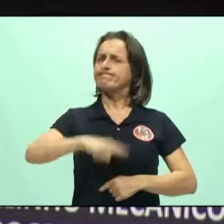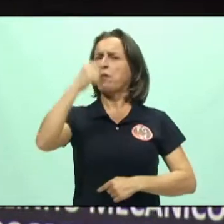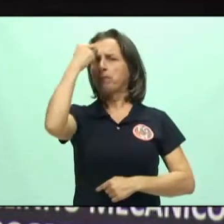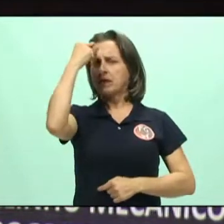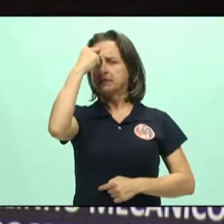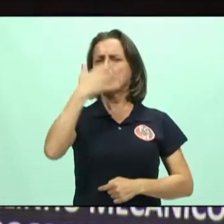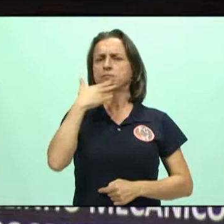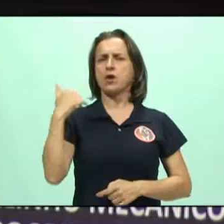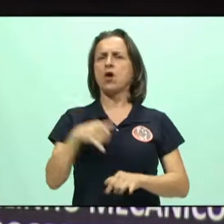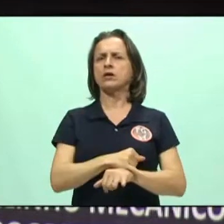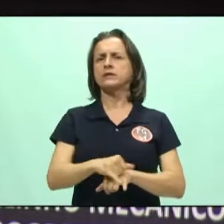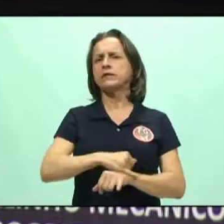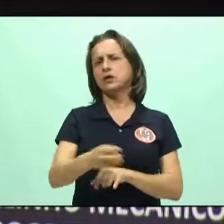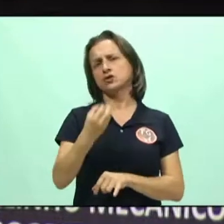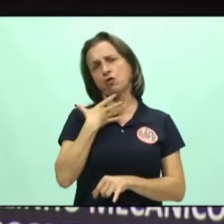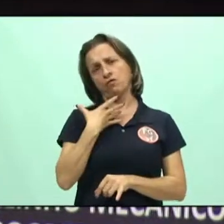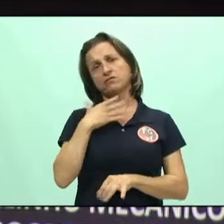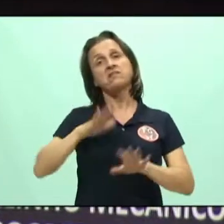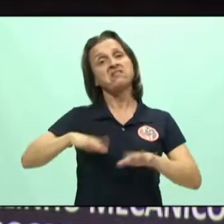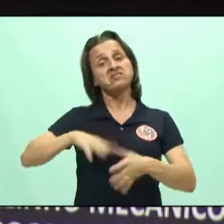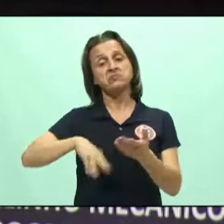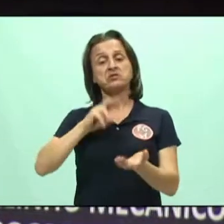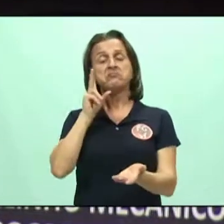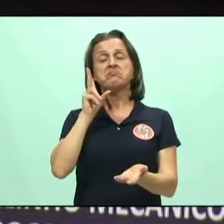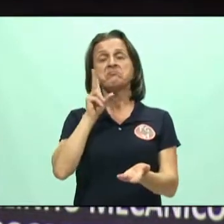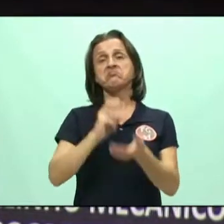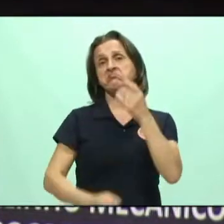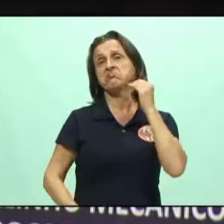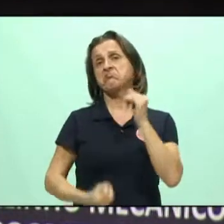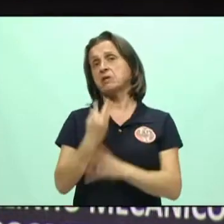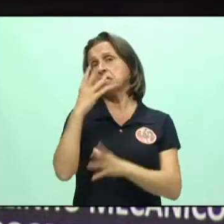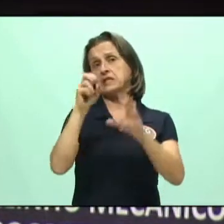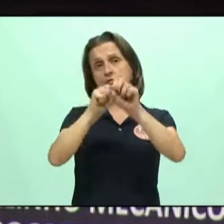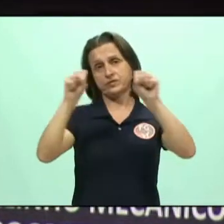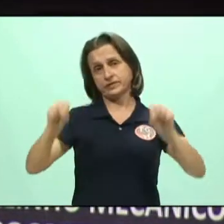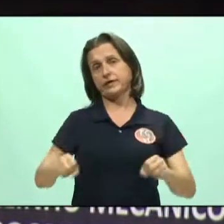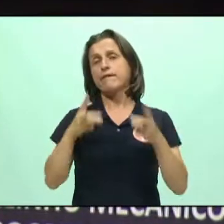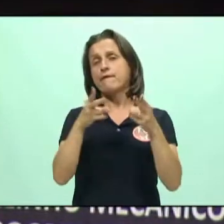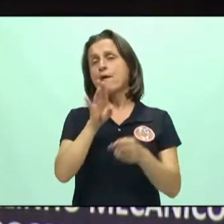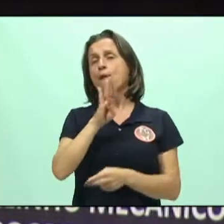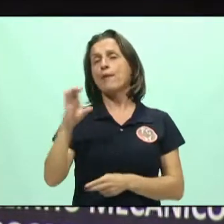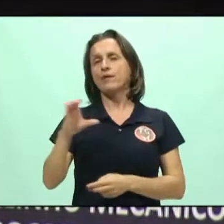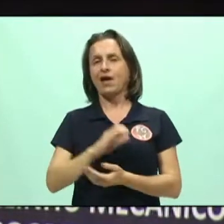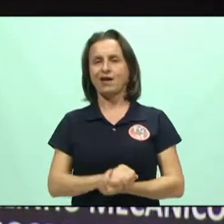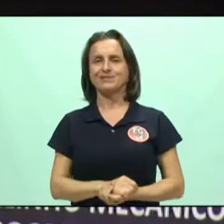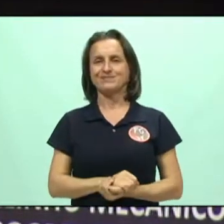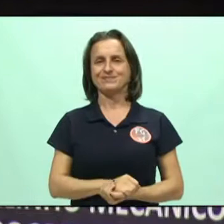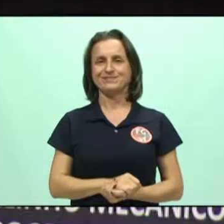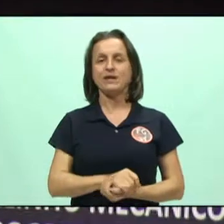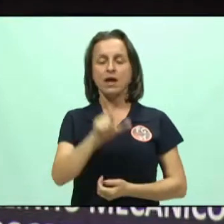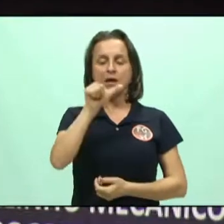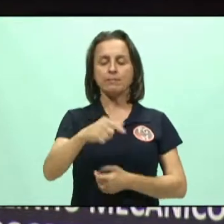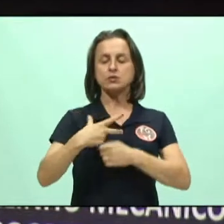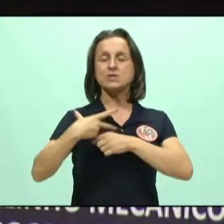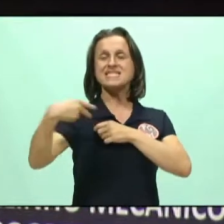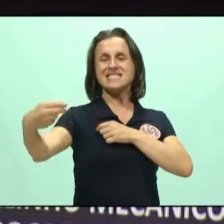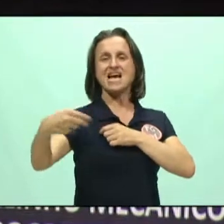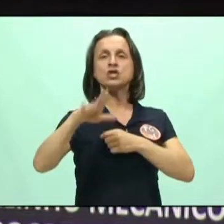porque daqui a pouco vai Quem planta em um sistema tipo tão fazendo agora em Balneário né O cara sai automaticamente multado